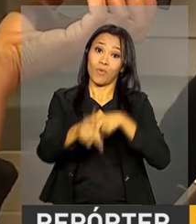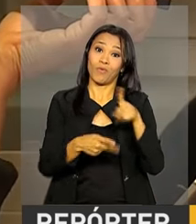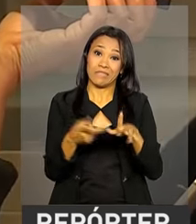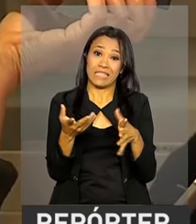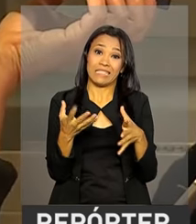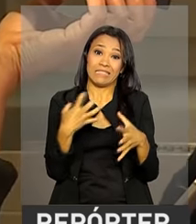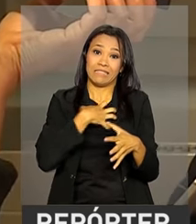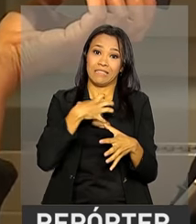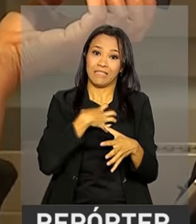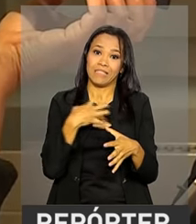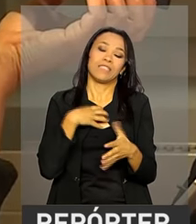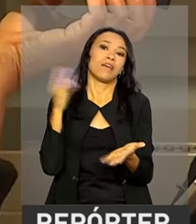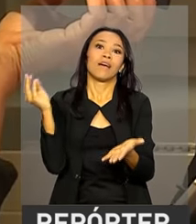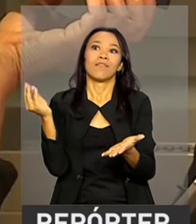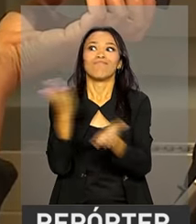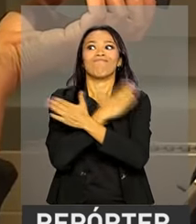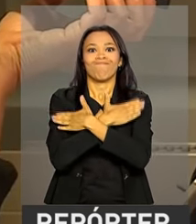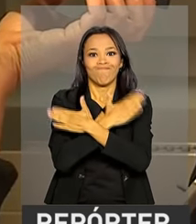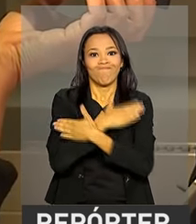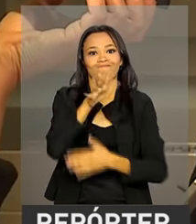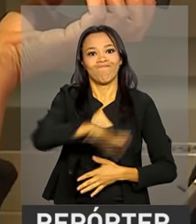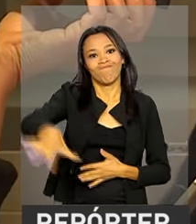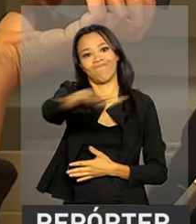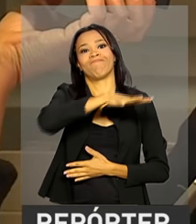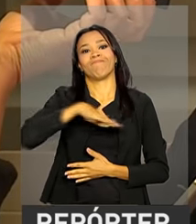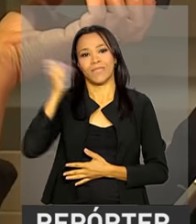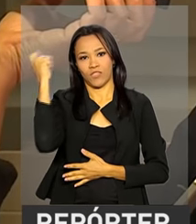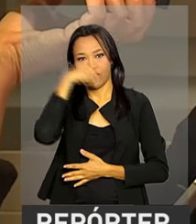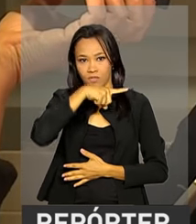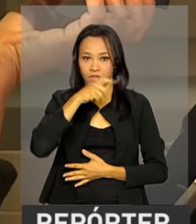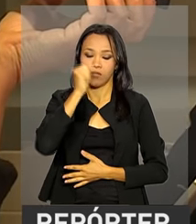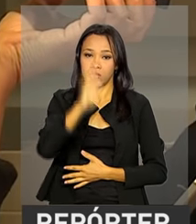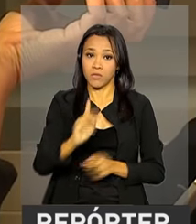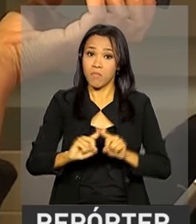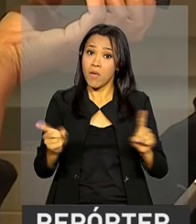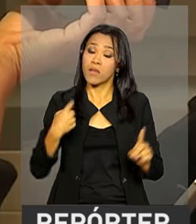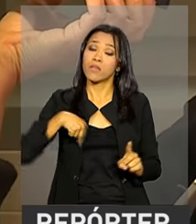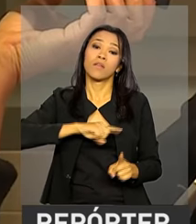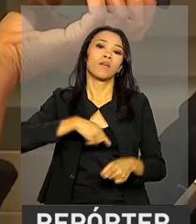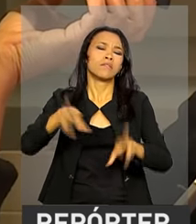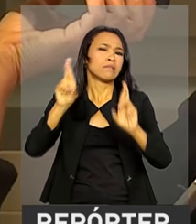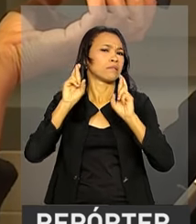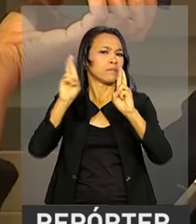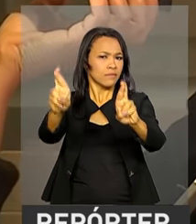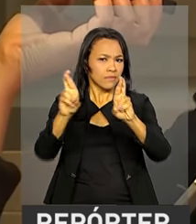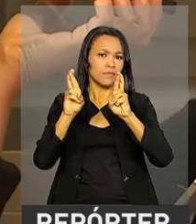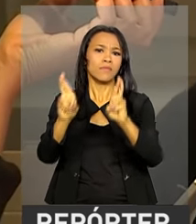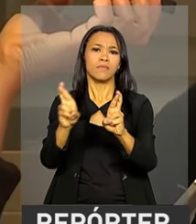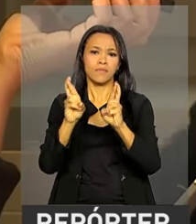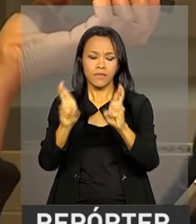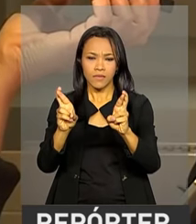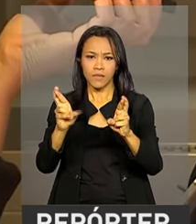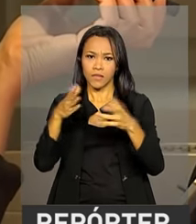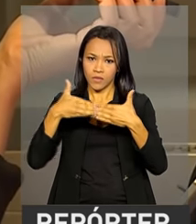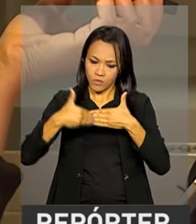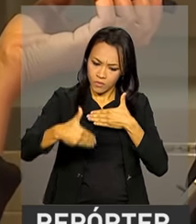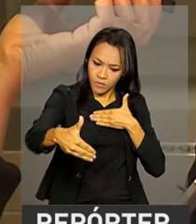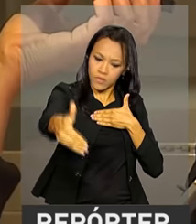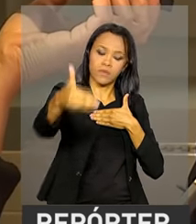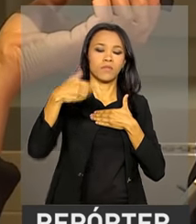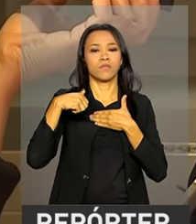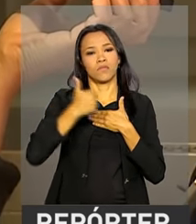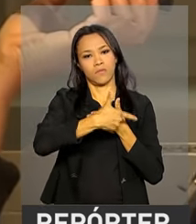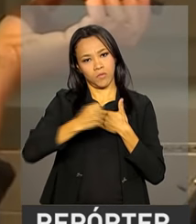Pico do desemprego uma situação ainda muito difícil mas nós esperamos que durante o correr deste